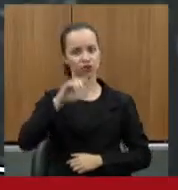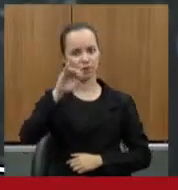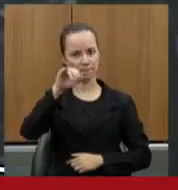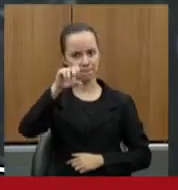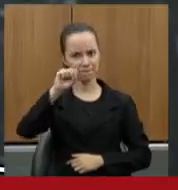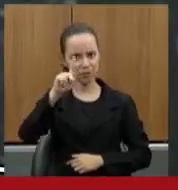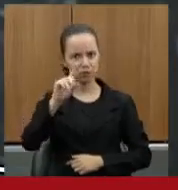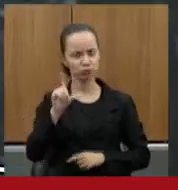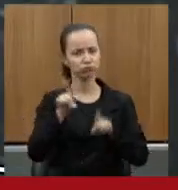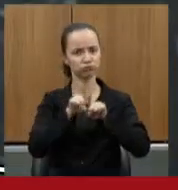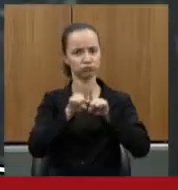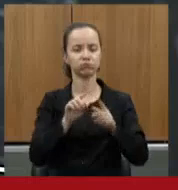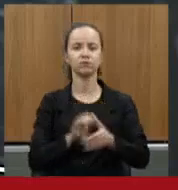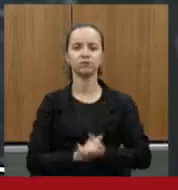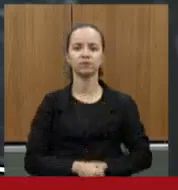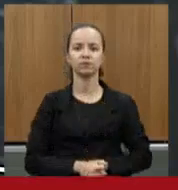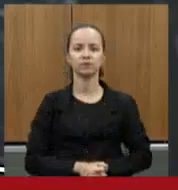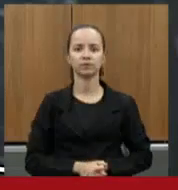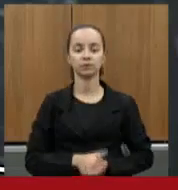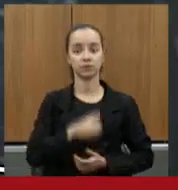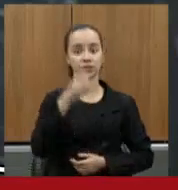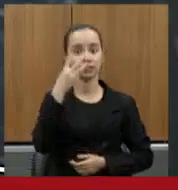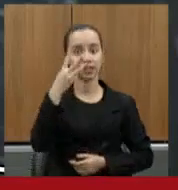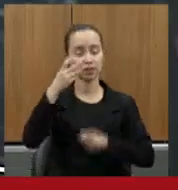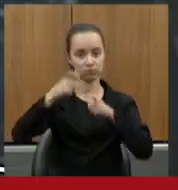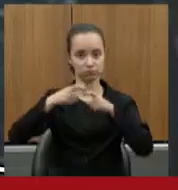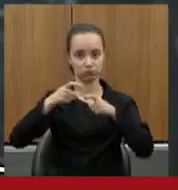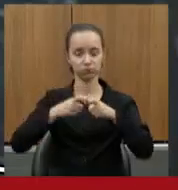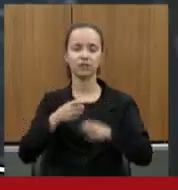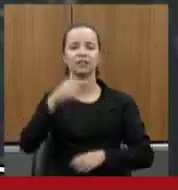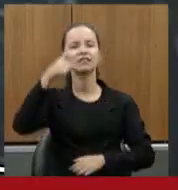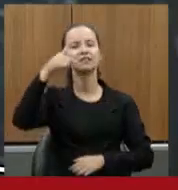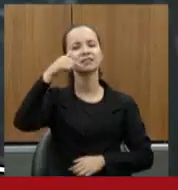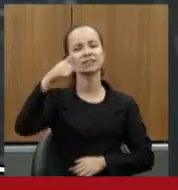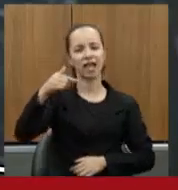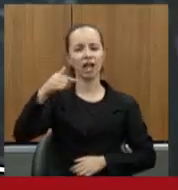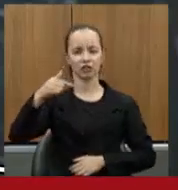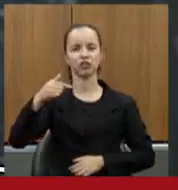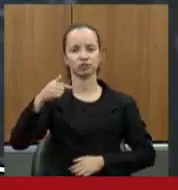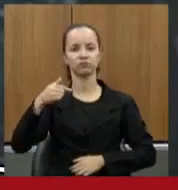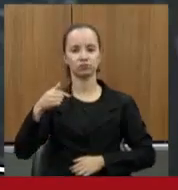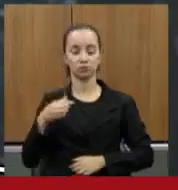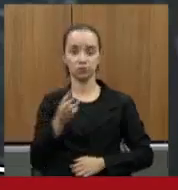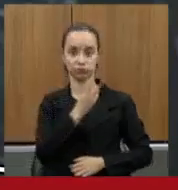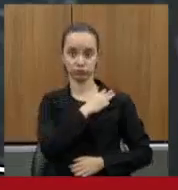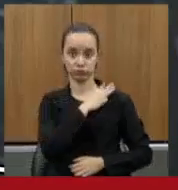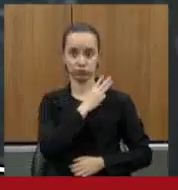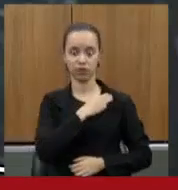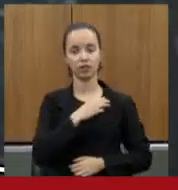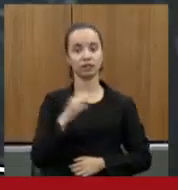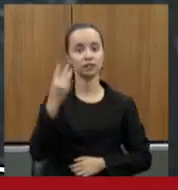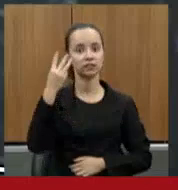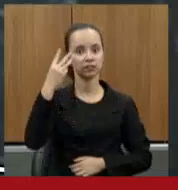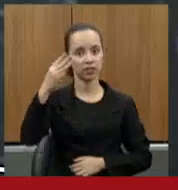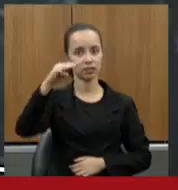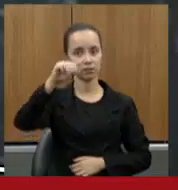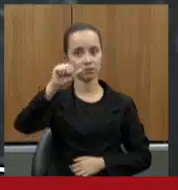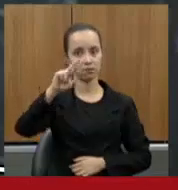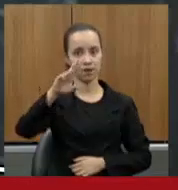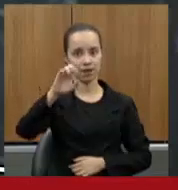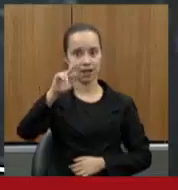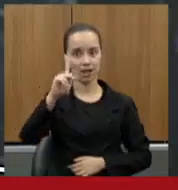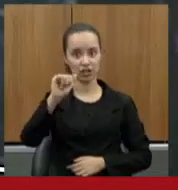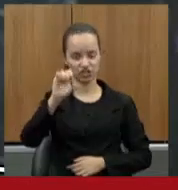presidiu a Constituinte. Tá. 3 médicos, 7 militares, dentre eles, 3 marechais.